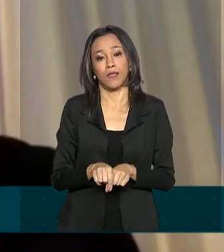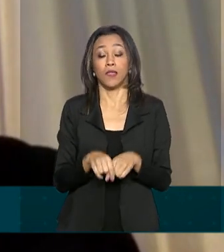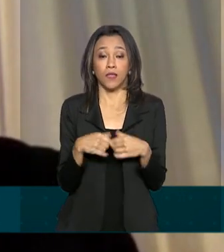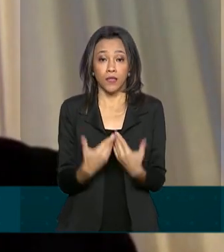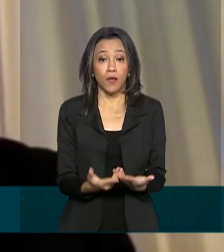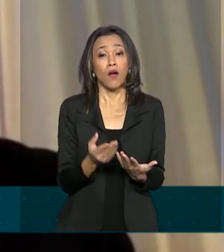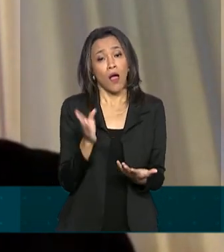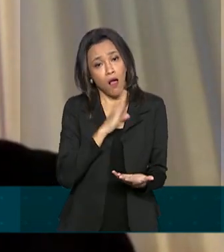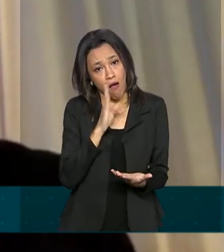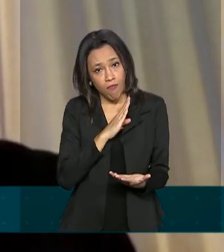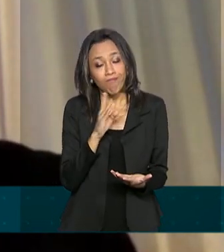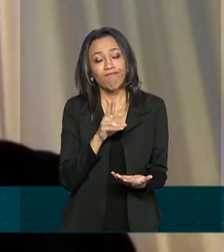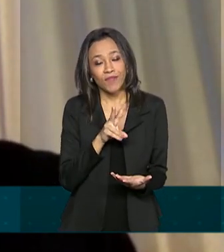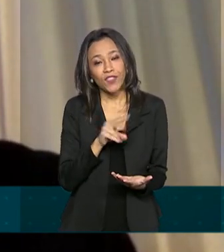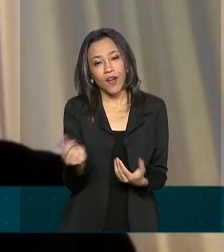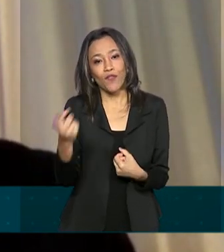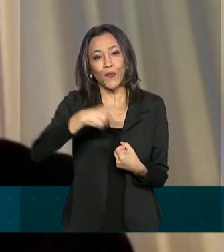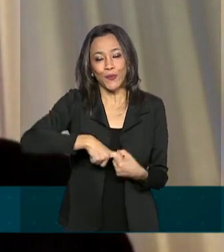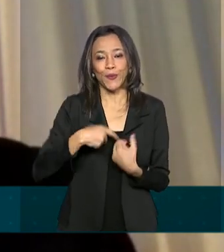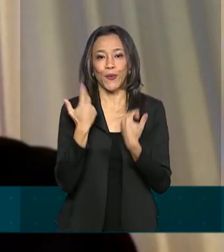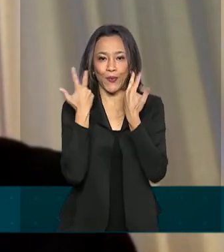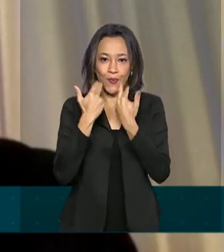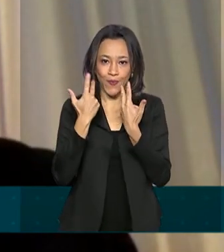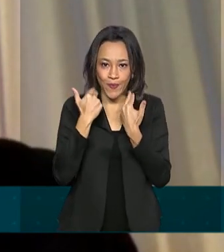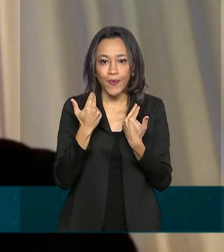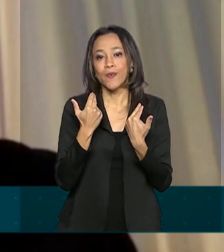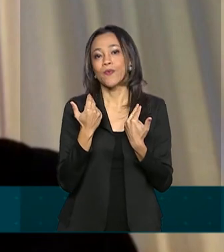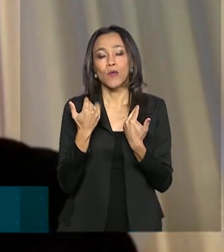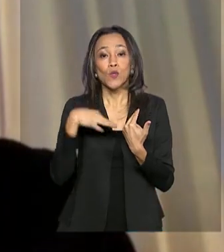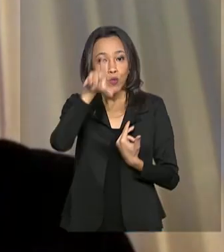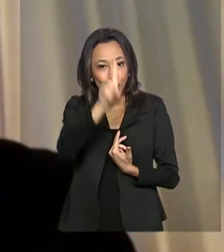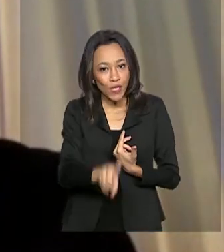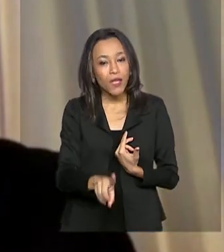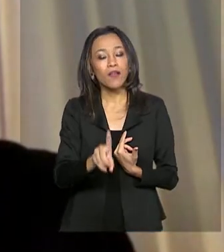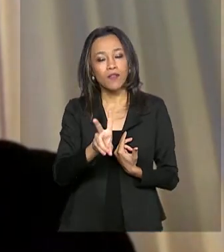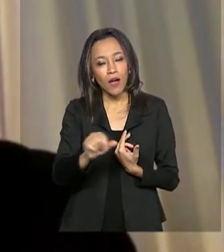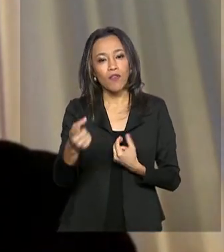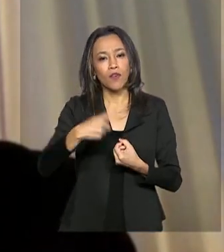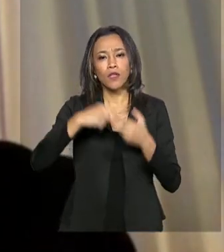logo retornemos à normalidade, os direitos voltaram a ser como eram antes.